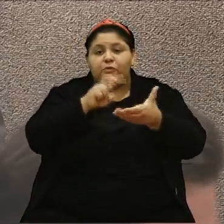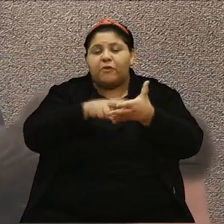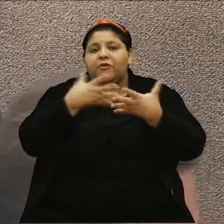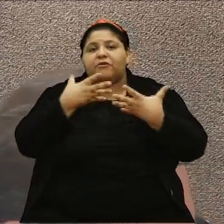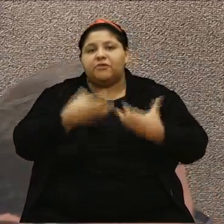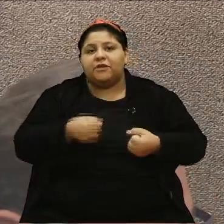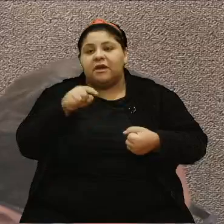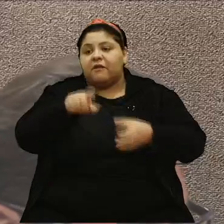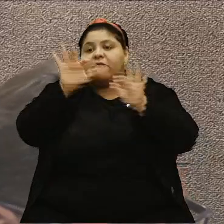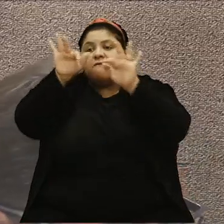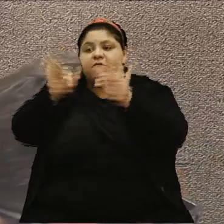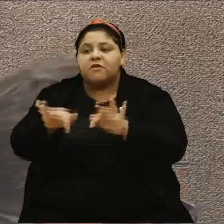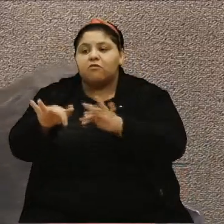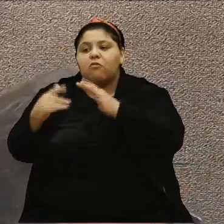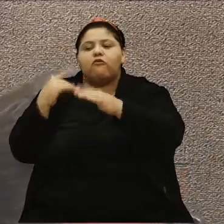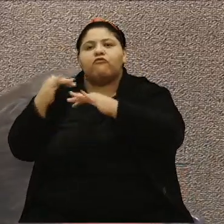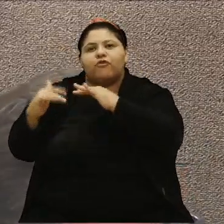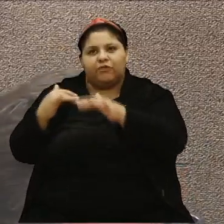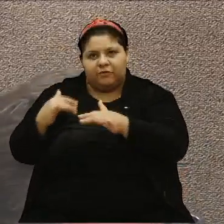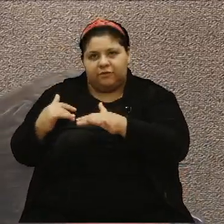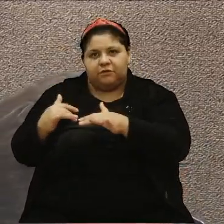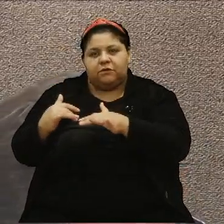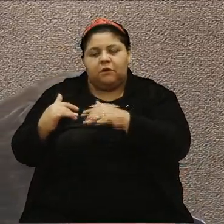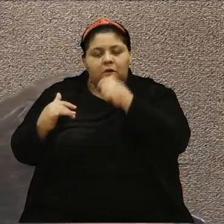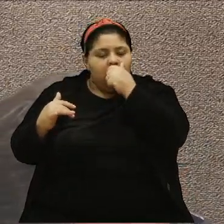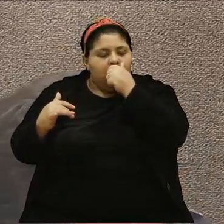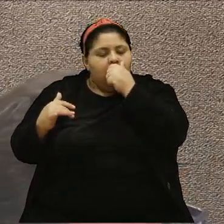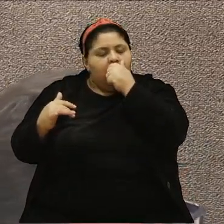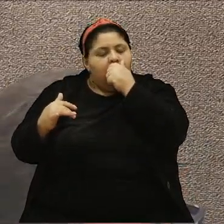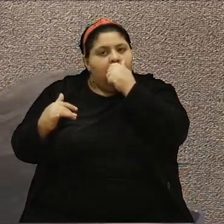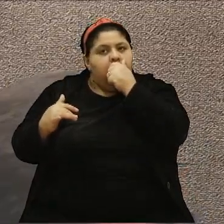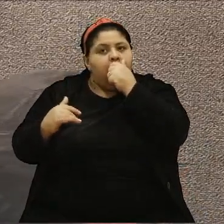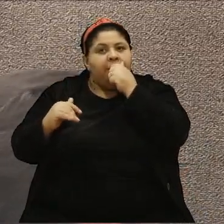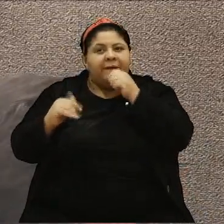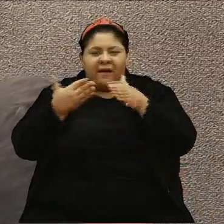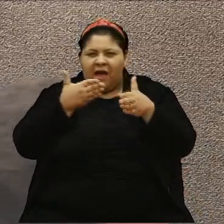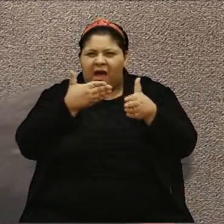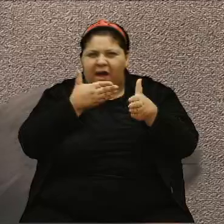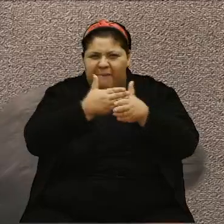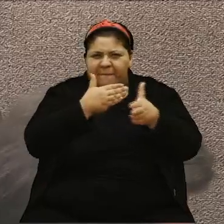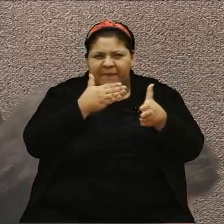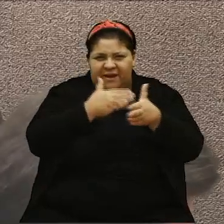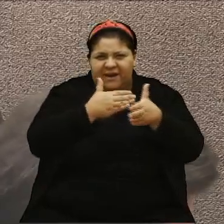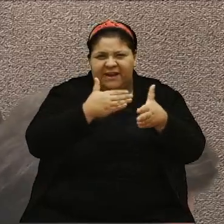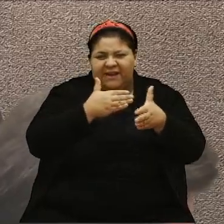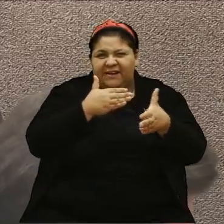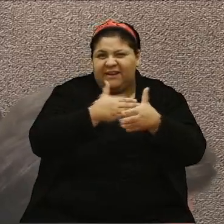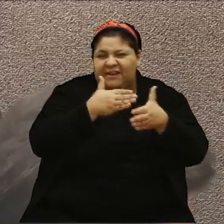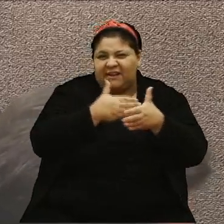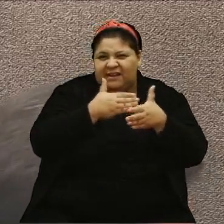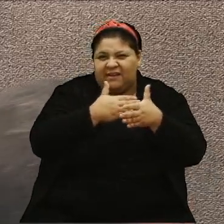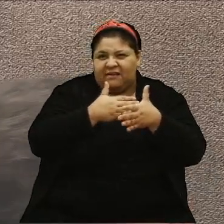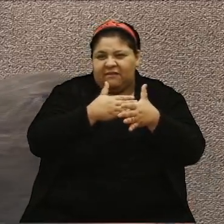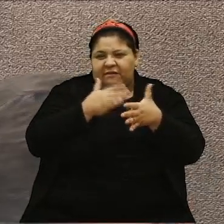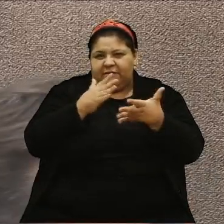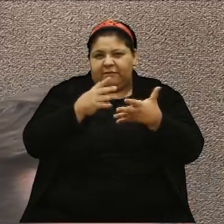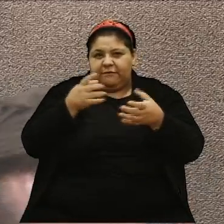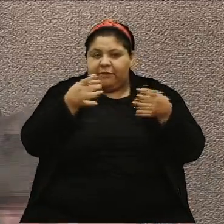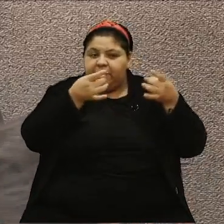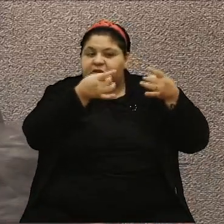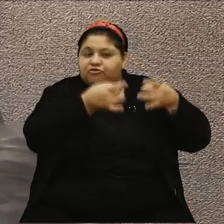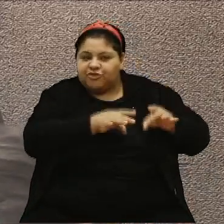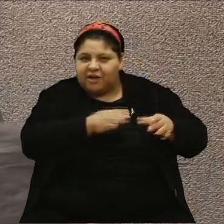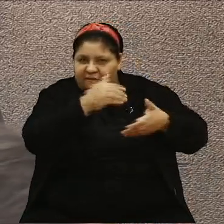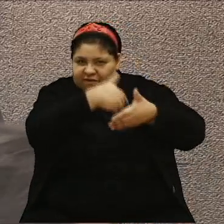interrompe um fluxo. Então, nesse sentido, a barreira que estava ocasionando essa parada no trâmite